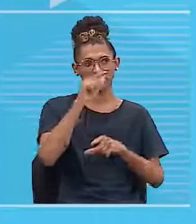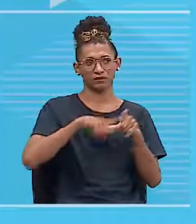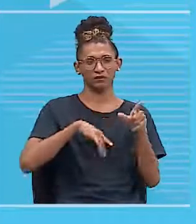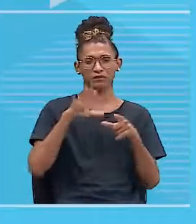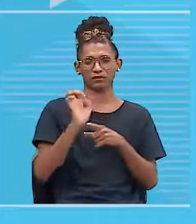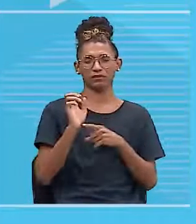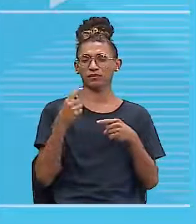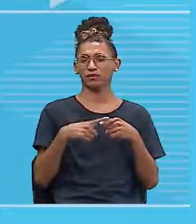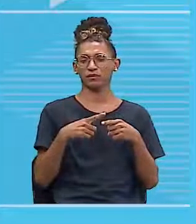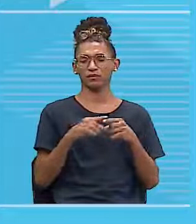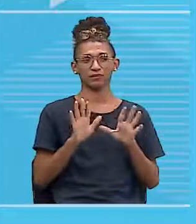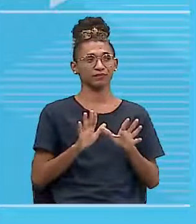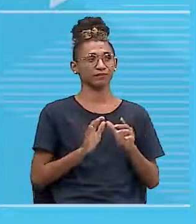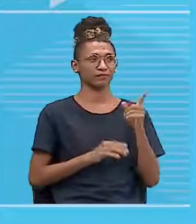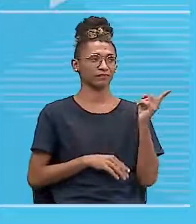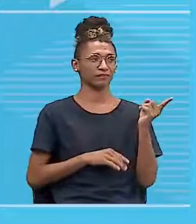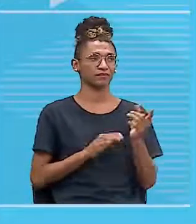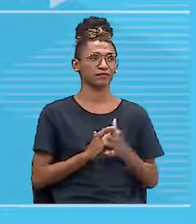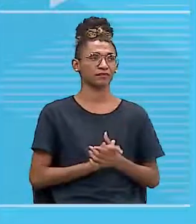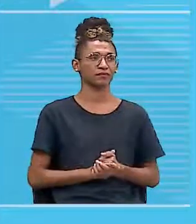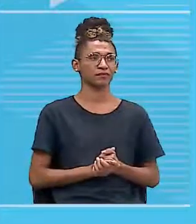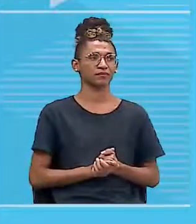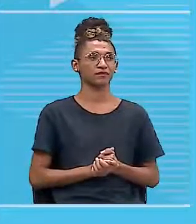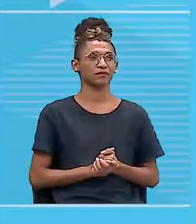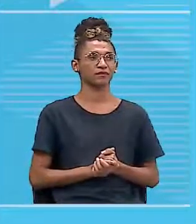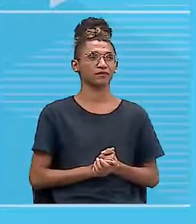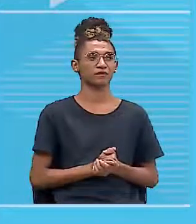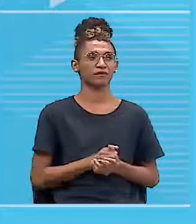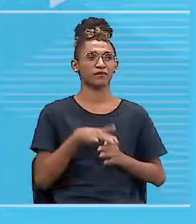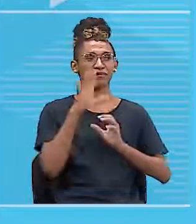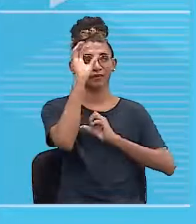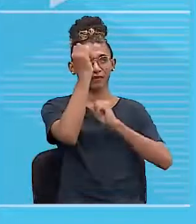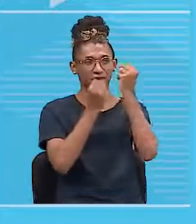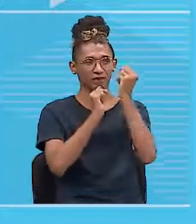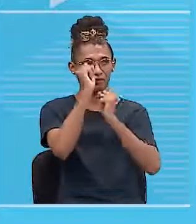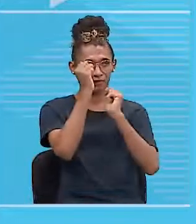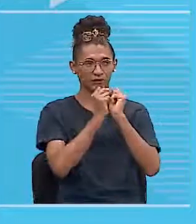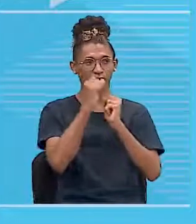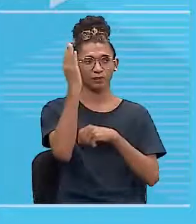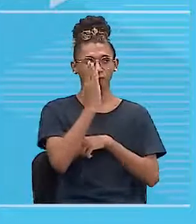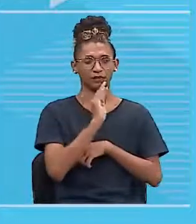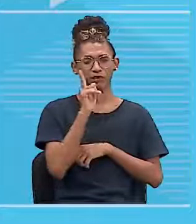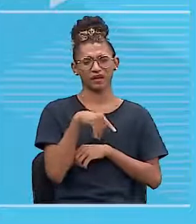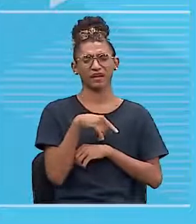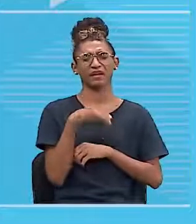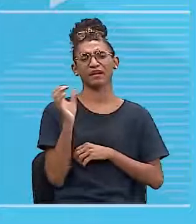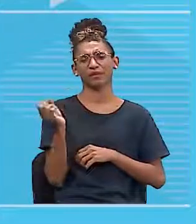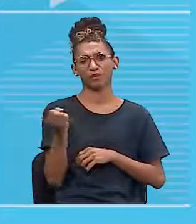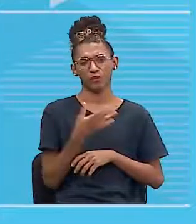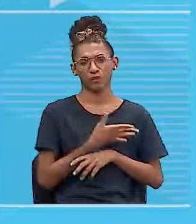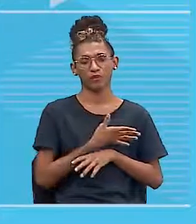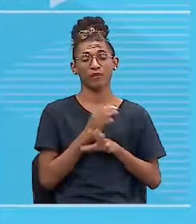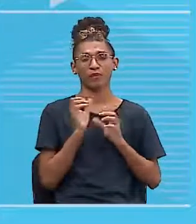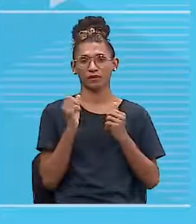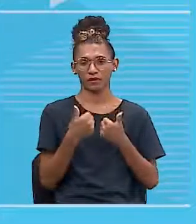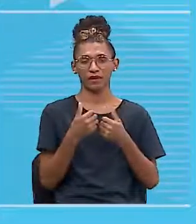é revolução industrial no Brasil é algo recente é recente gostei até aí tá correto Noel somente